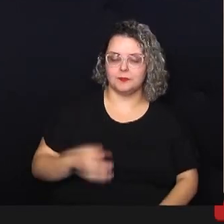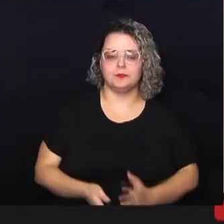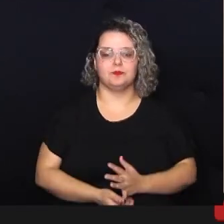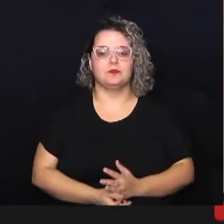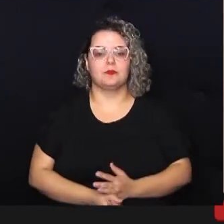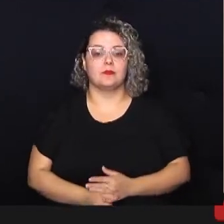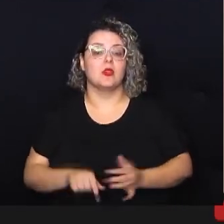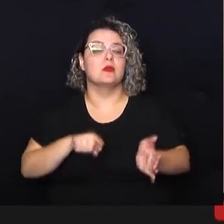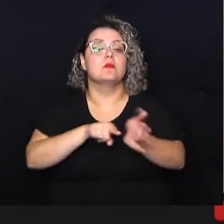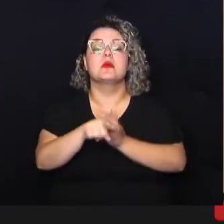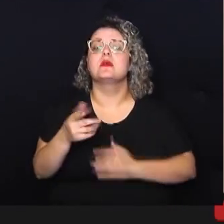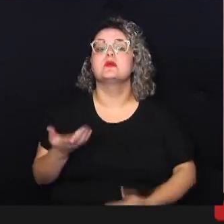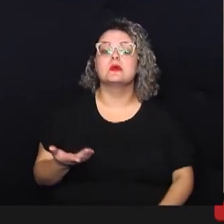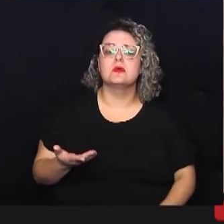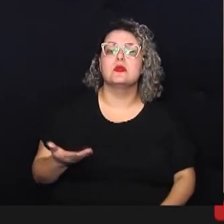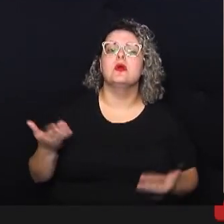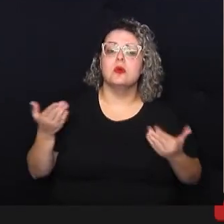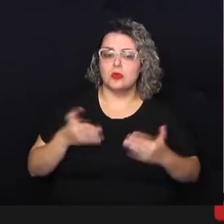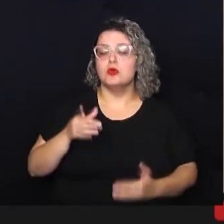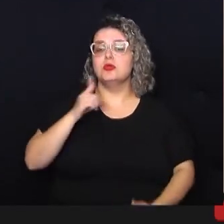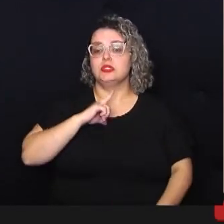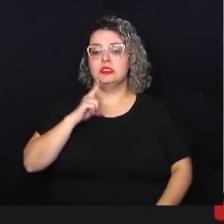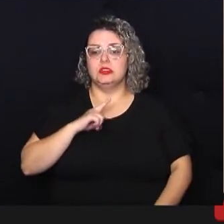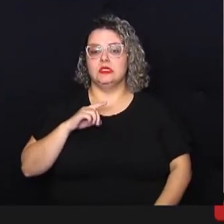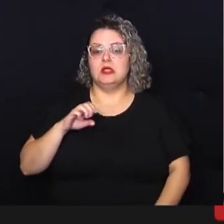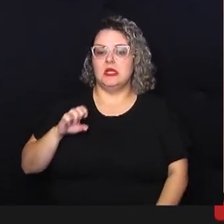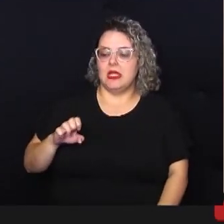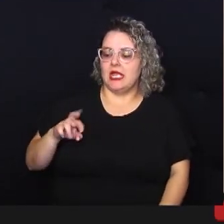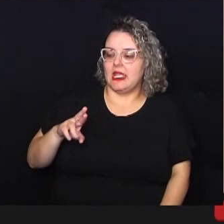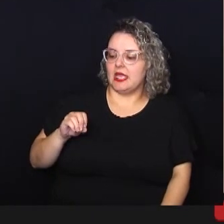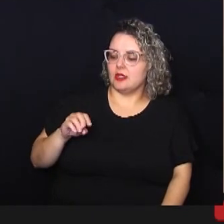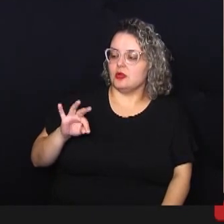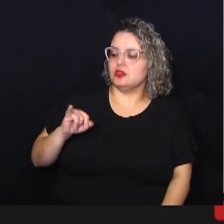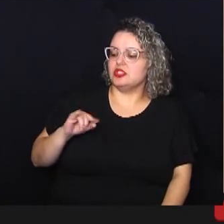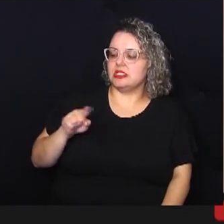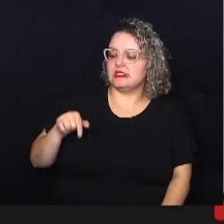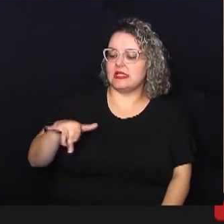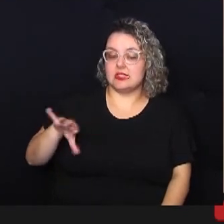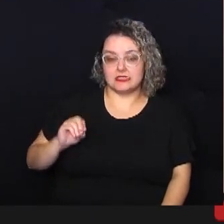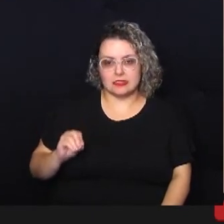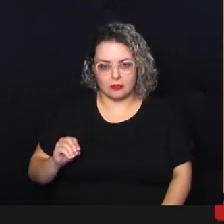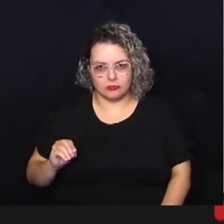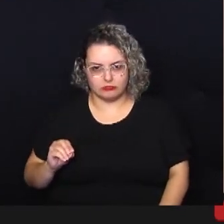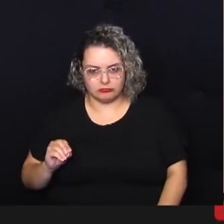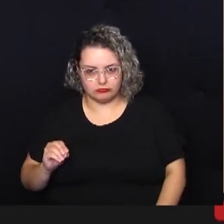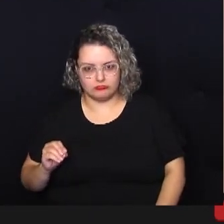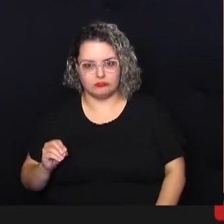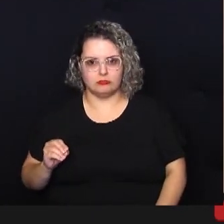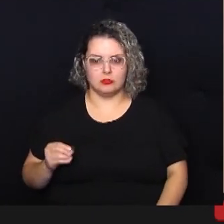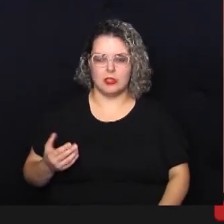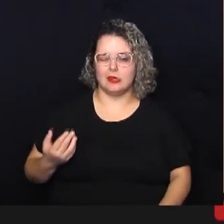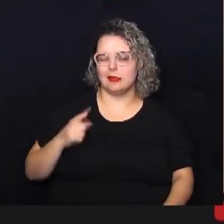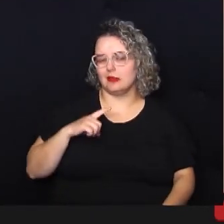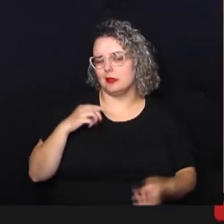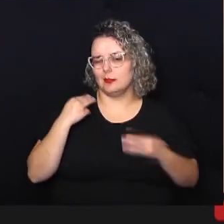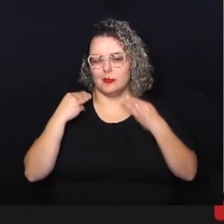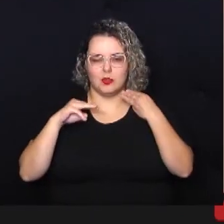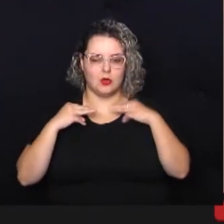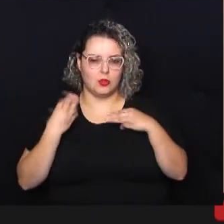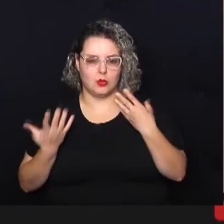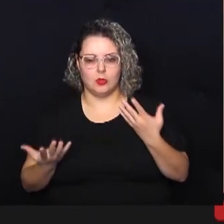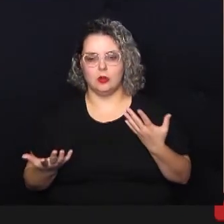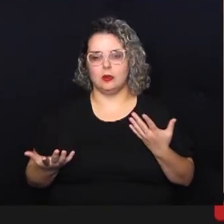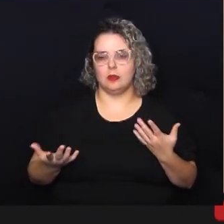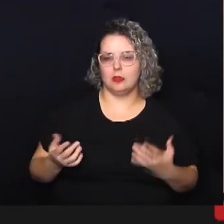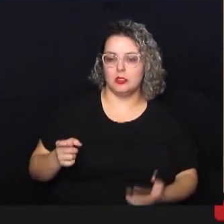se que hoje em dia a gente tem muita erotização precoce, né? Então a gente tem muita música, essas dancinhas de